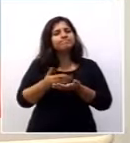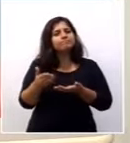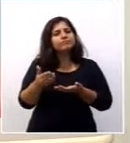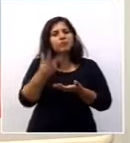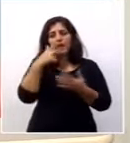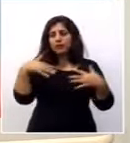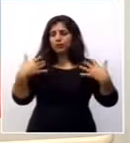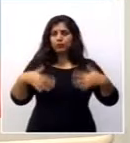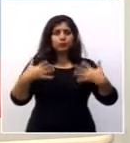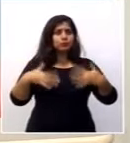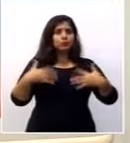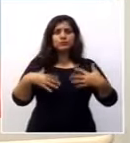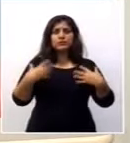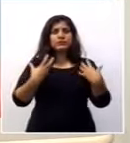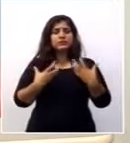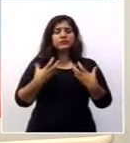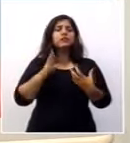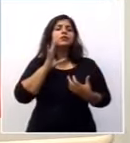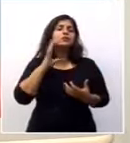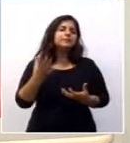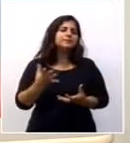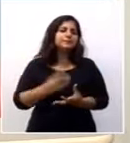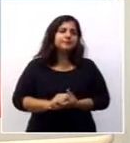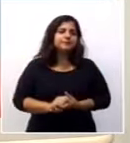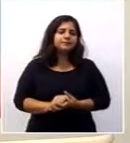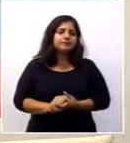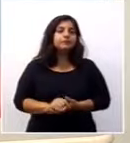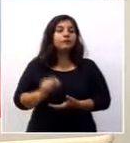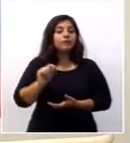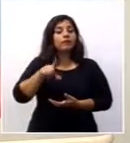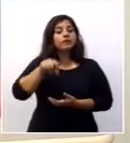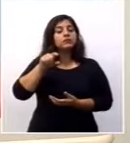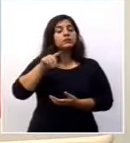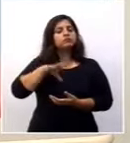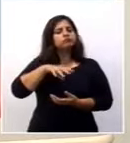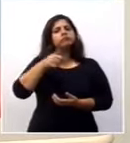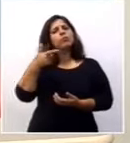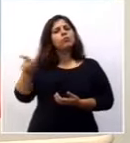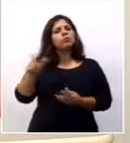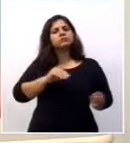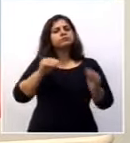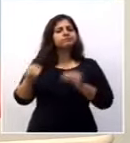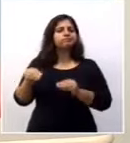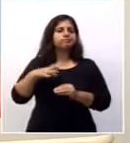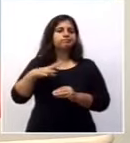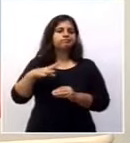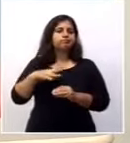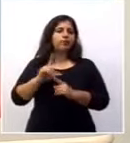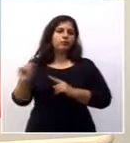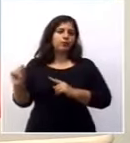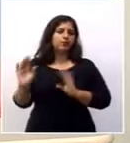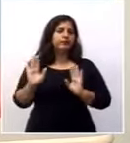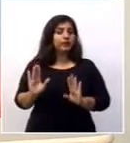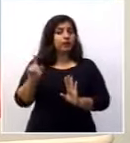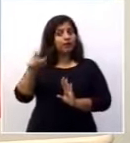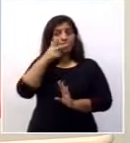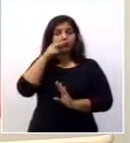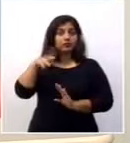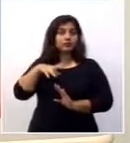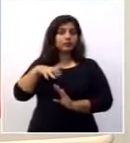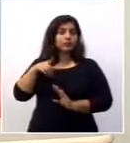em pânico mesmo. E o que aconteceu? Ele decidiu ir embora para outra cidade. Quem sabe nessa cidade